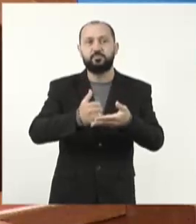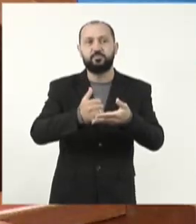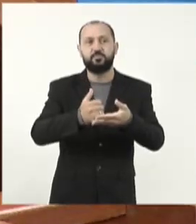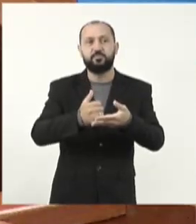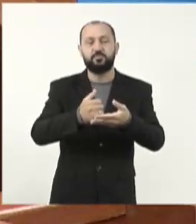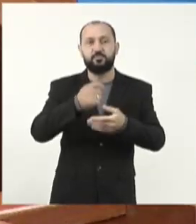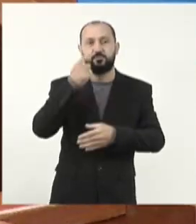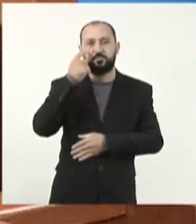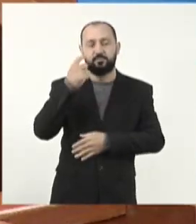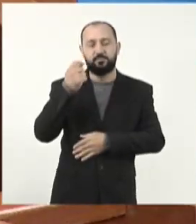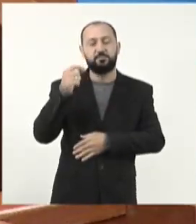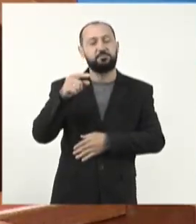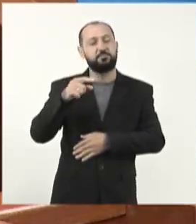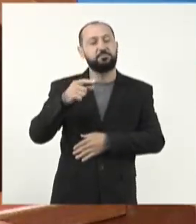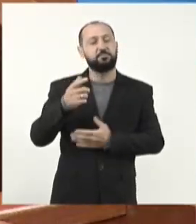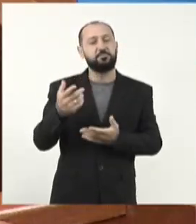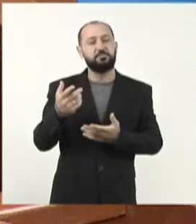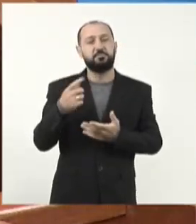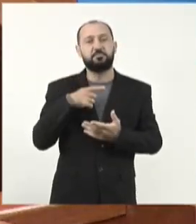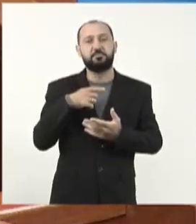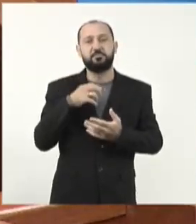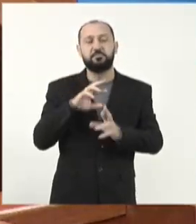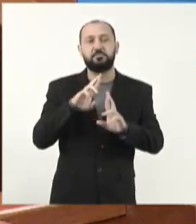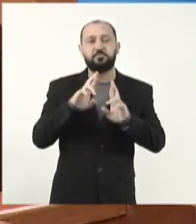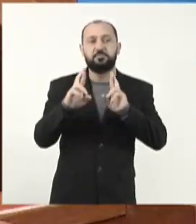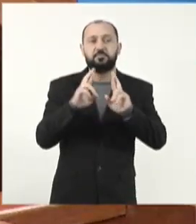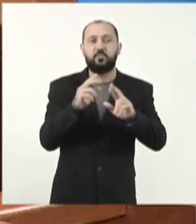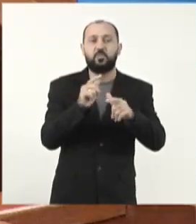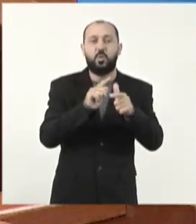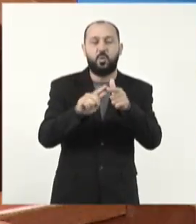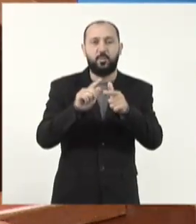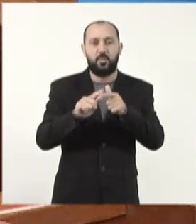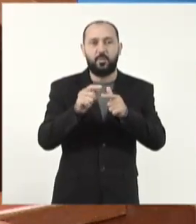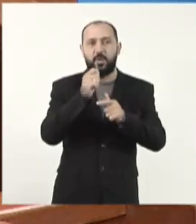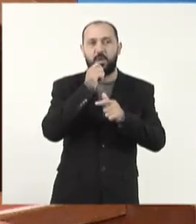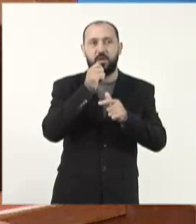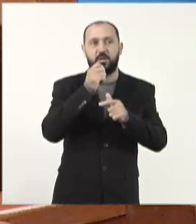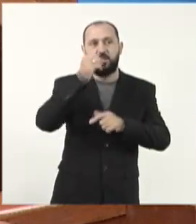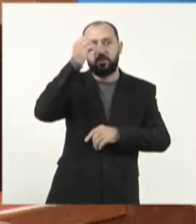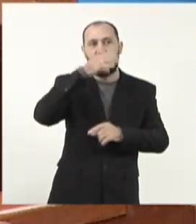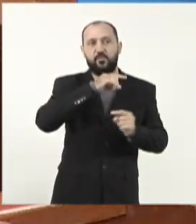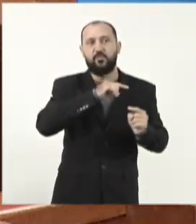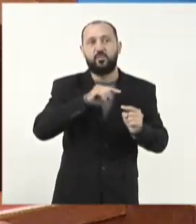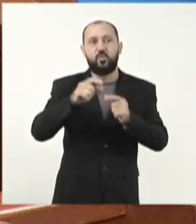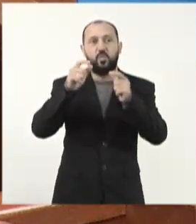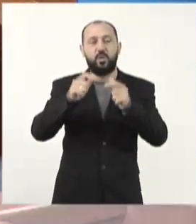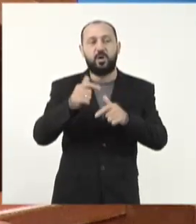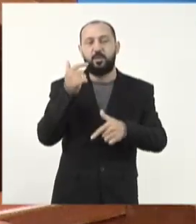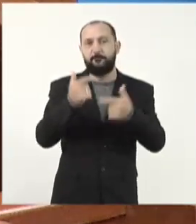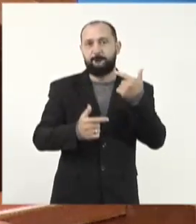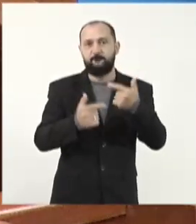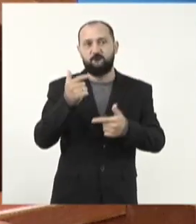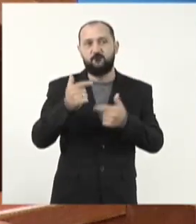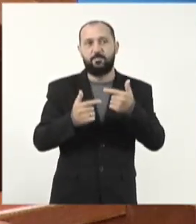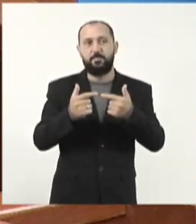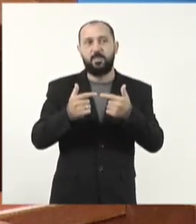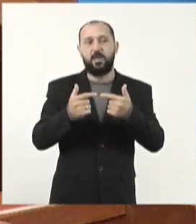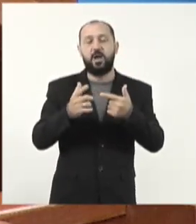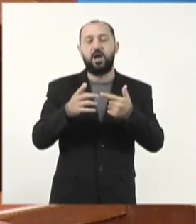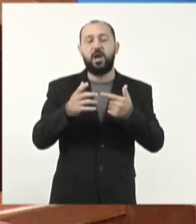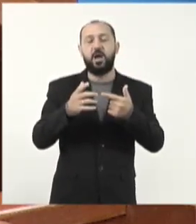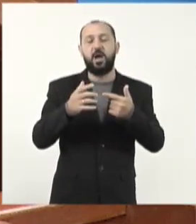muito interessante, né, a respeito do problema, né, da violência no âmbito da política, especialmente a